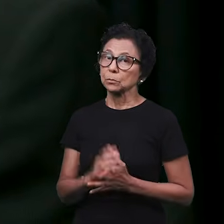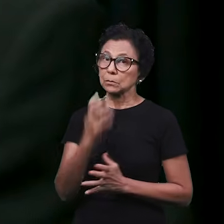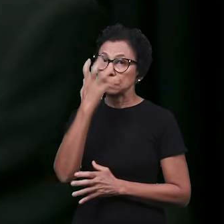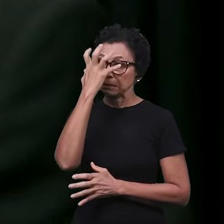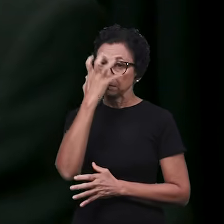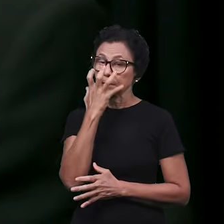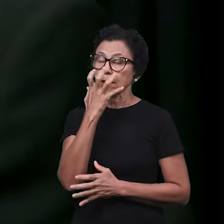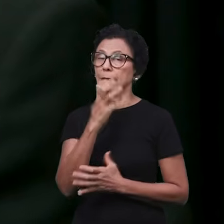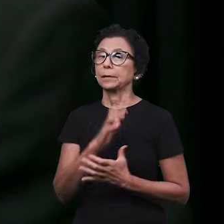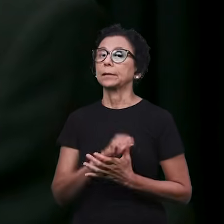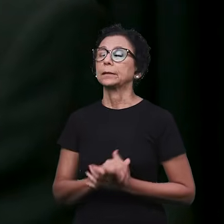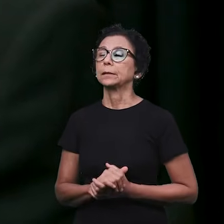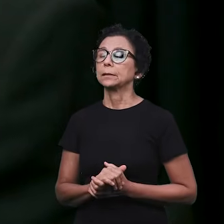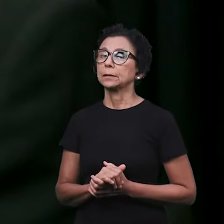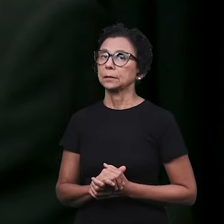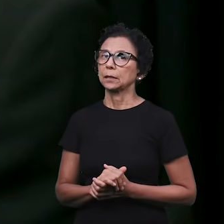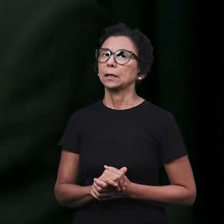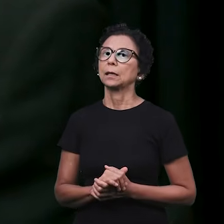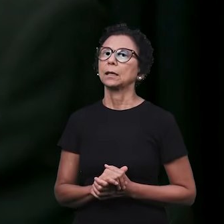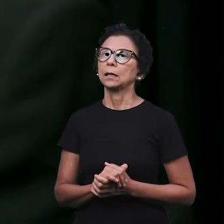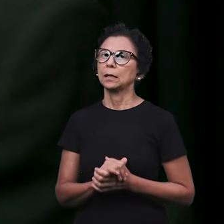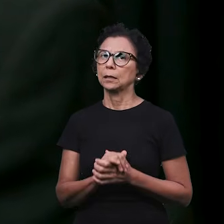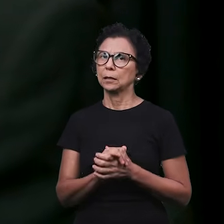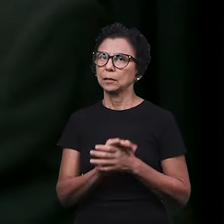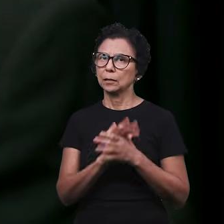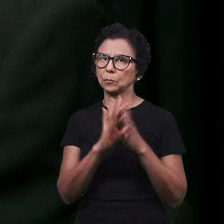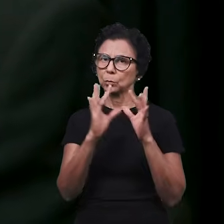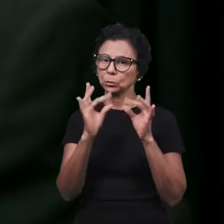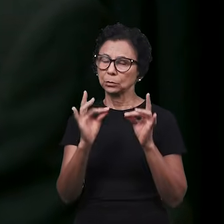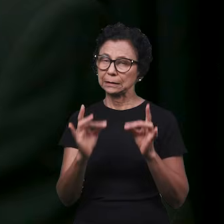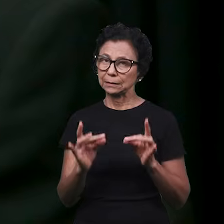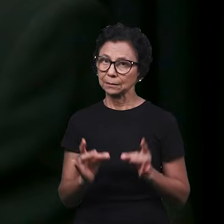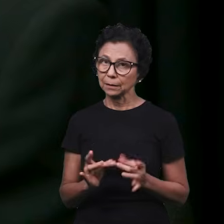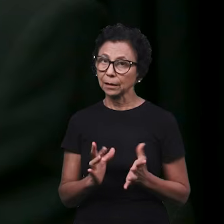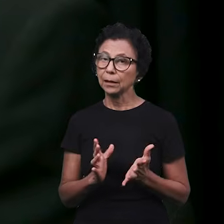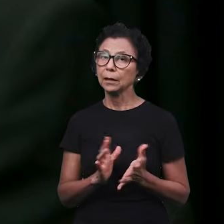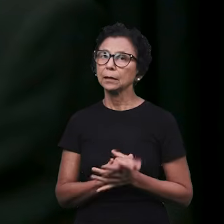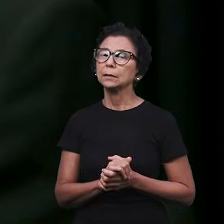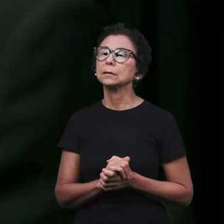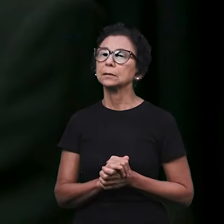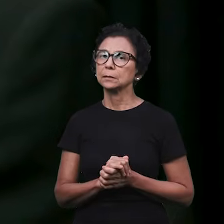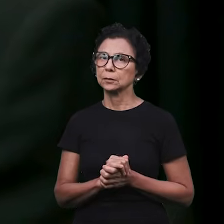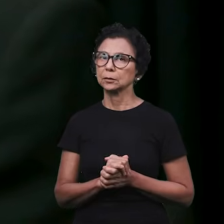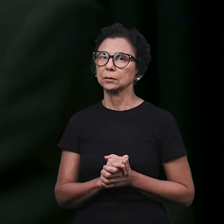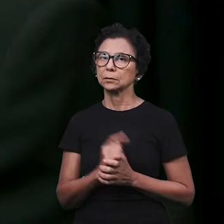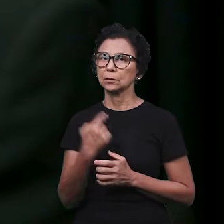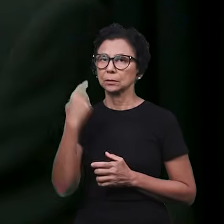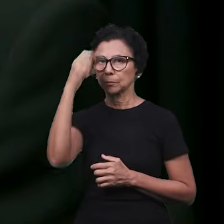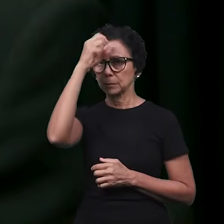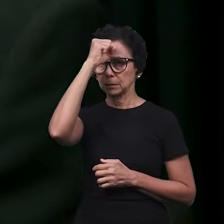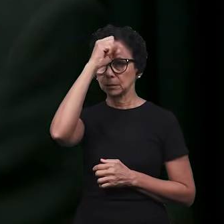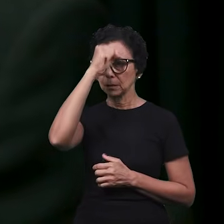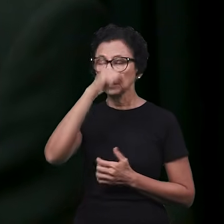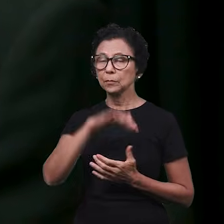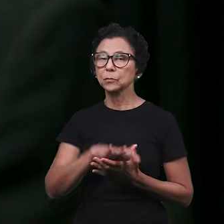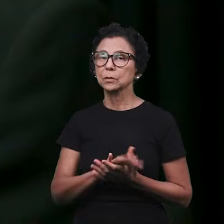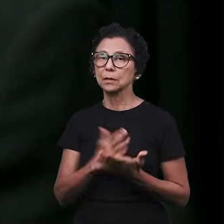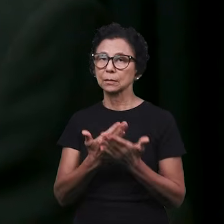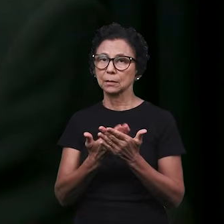muito séria, é uma obra de detalhes, como nós temos aprendido nas escolas bíblicas,